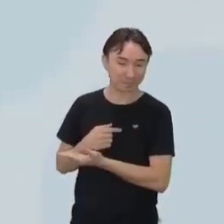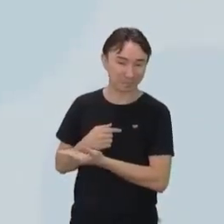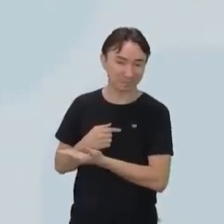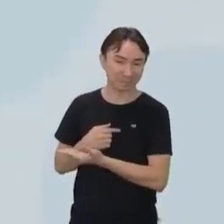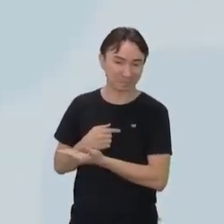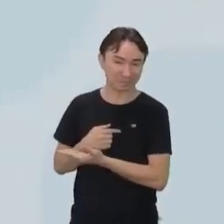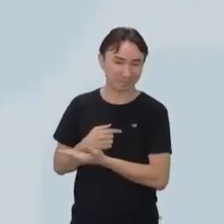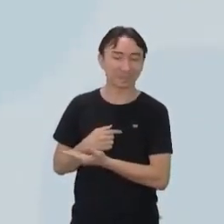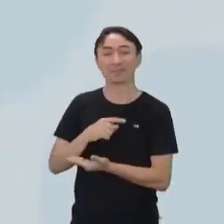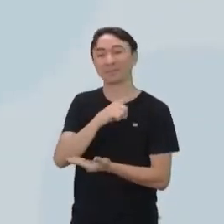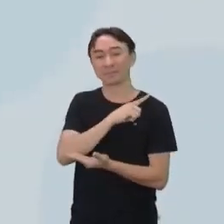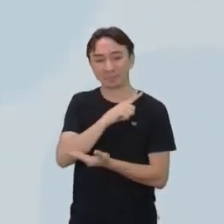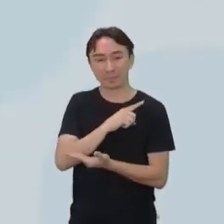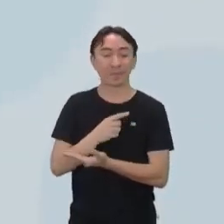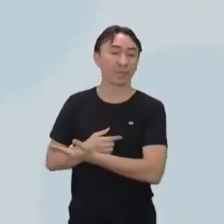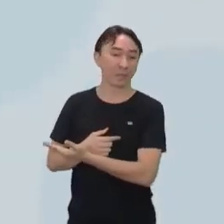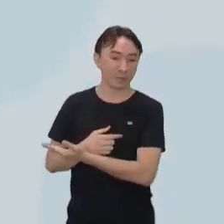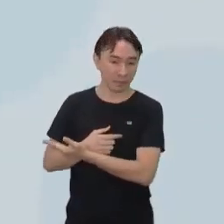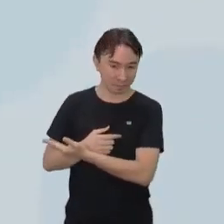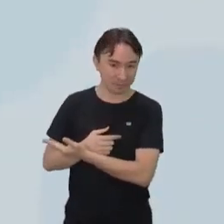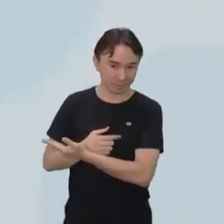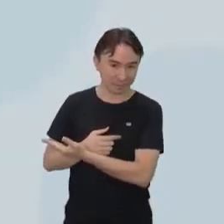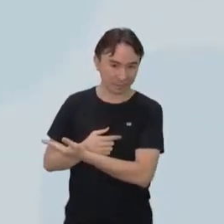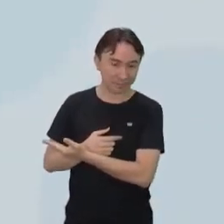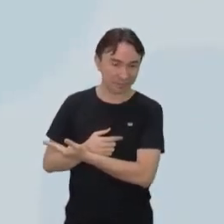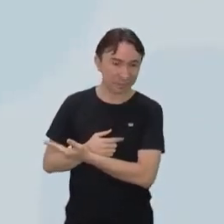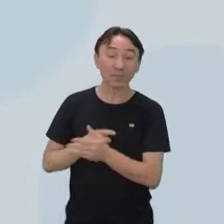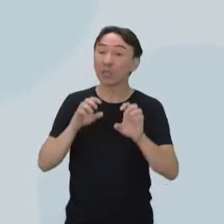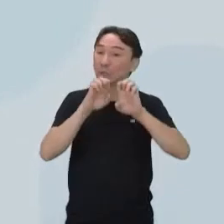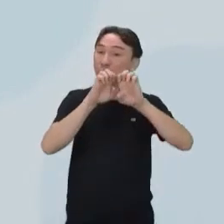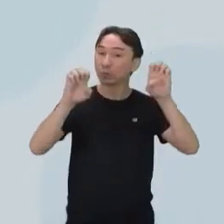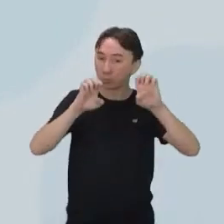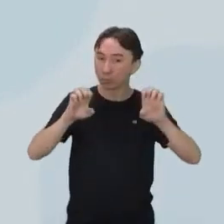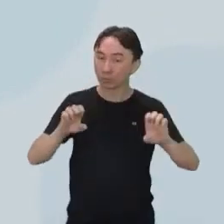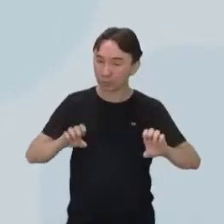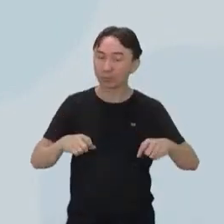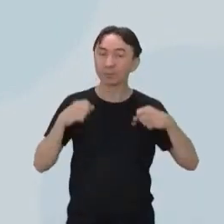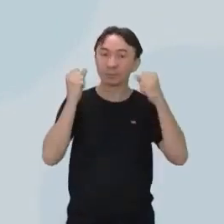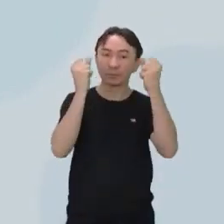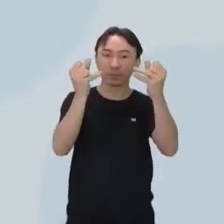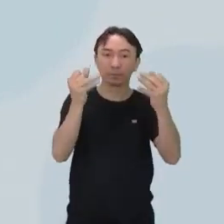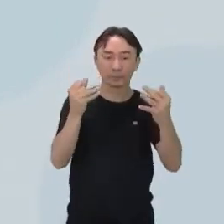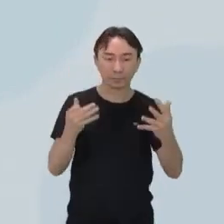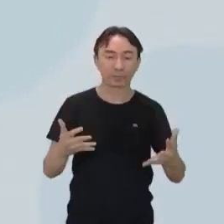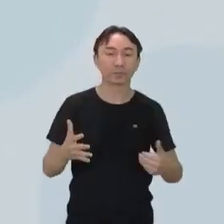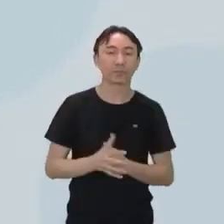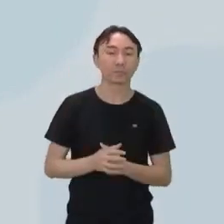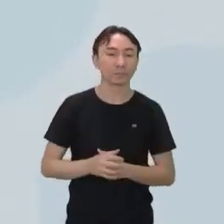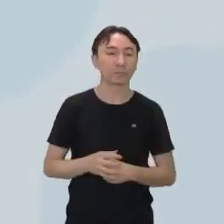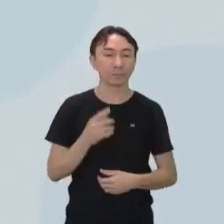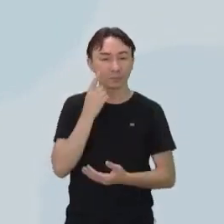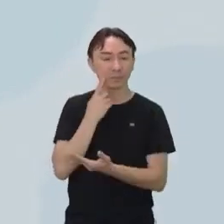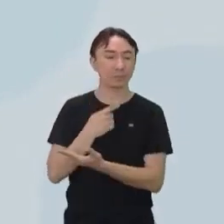no caso aí você tem, a gente tem mostrado aí, eu vou mostrar aqui para você, professor.